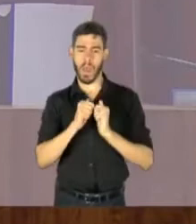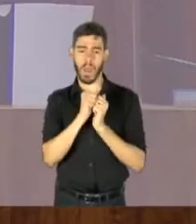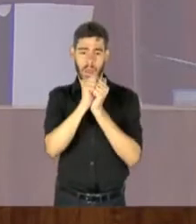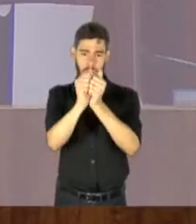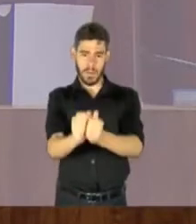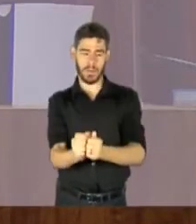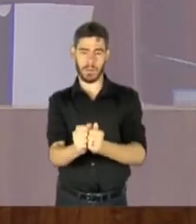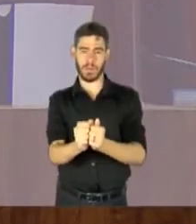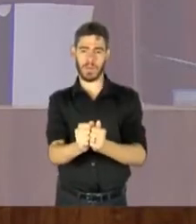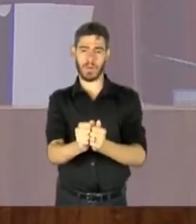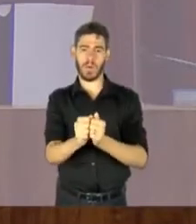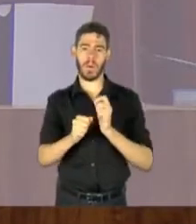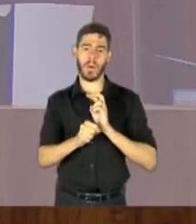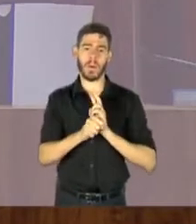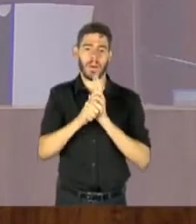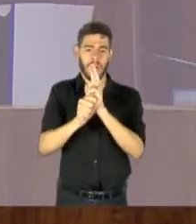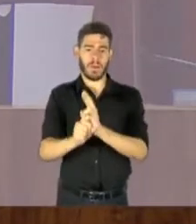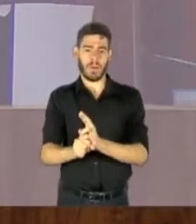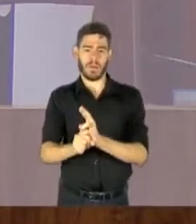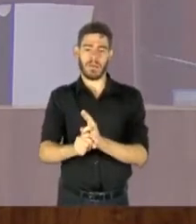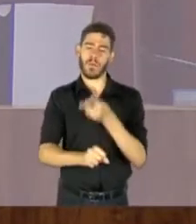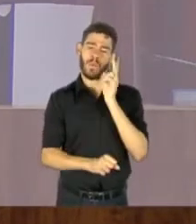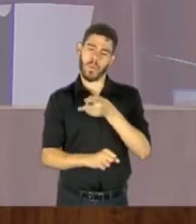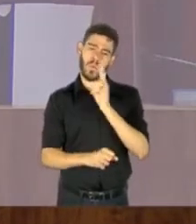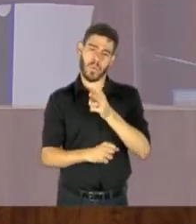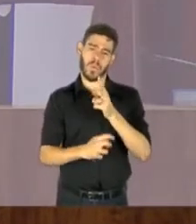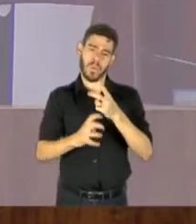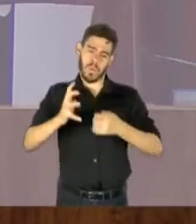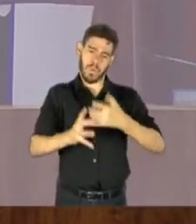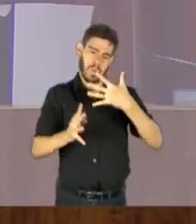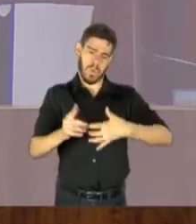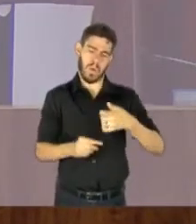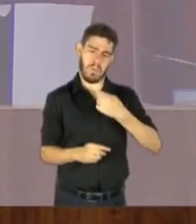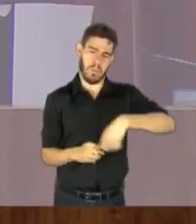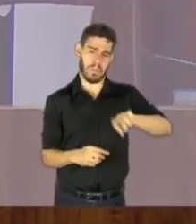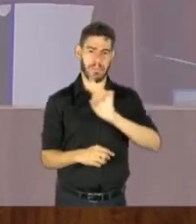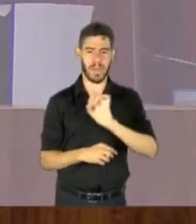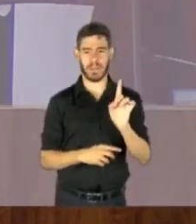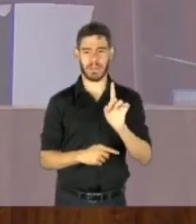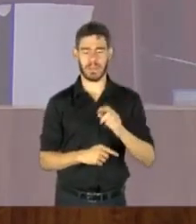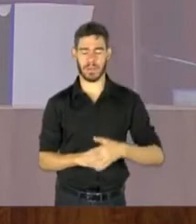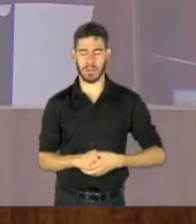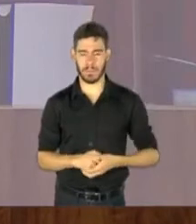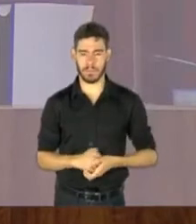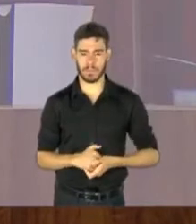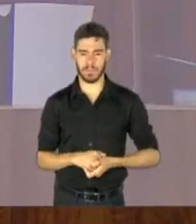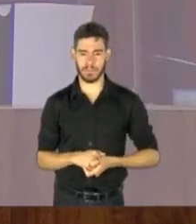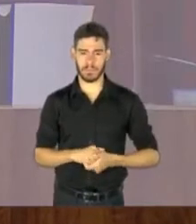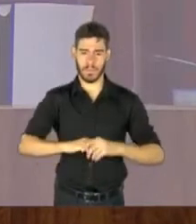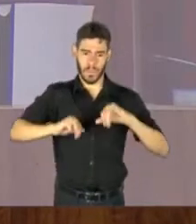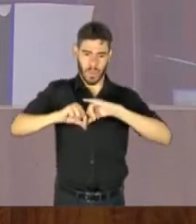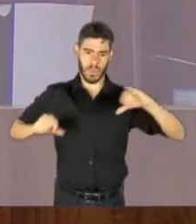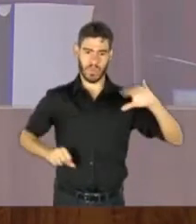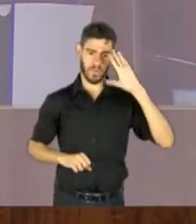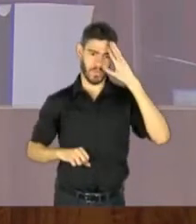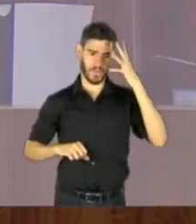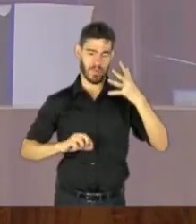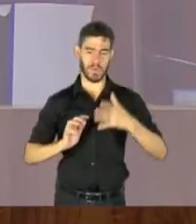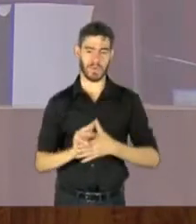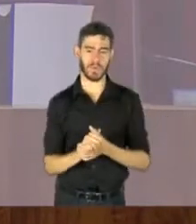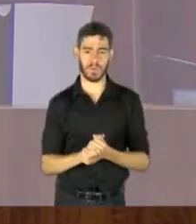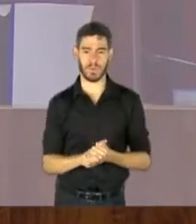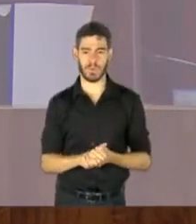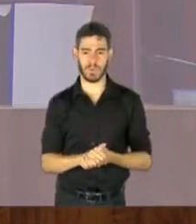acompanhando o eminente relator pelos mesmos fundamentos que não vou aqui voltar a declinar. Proclama então o